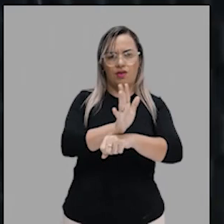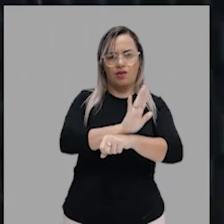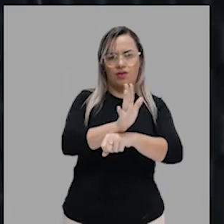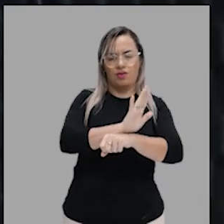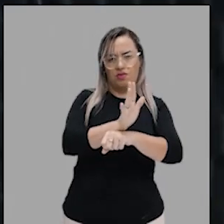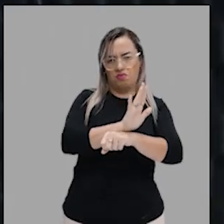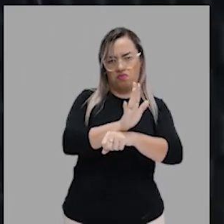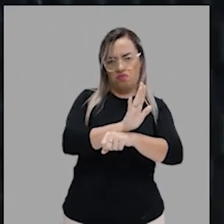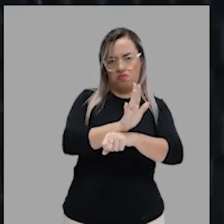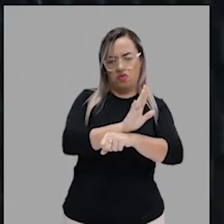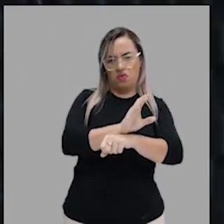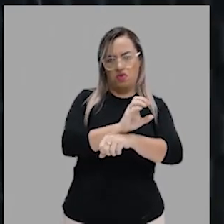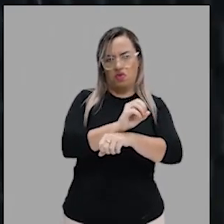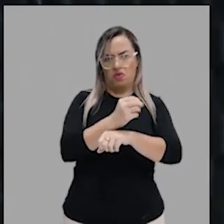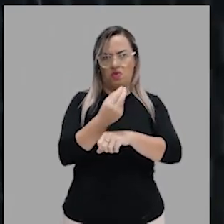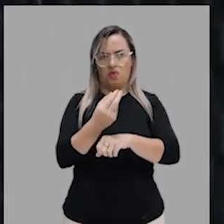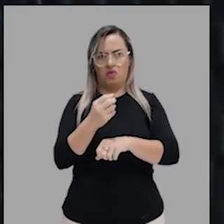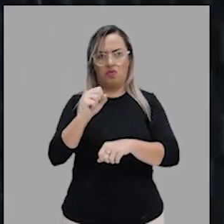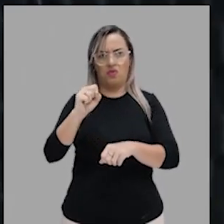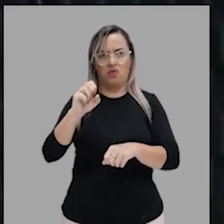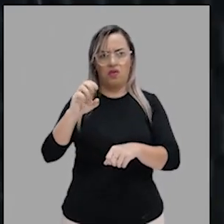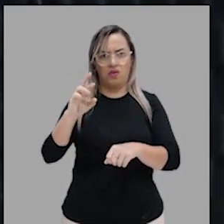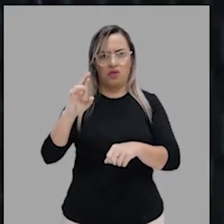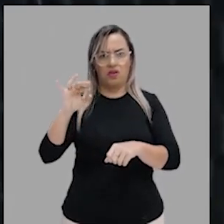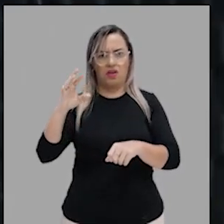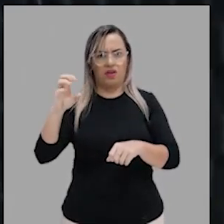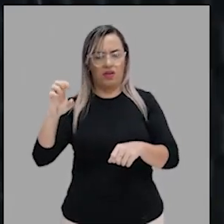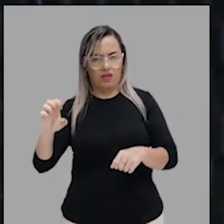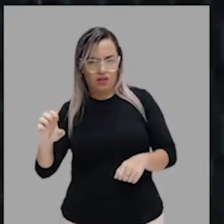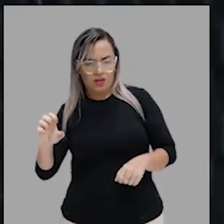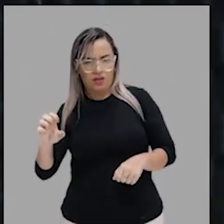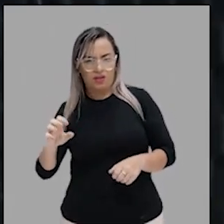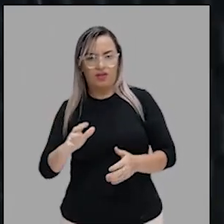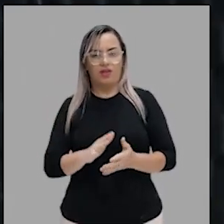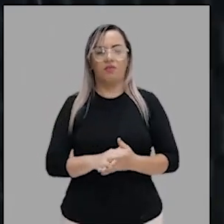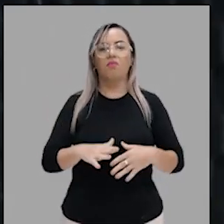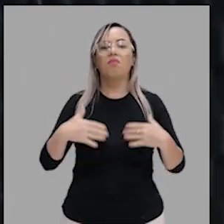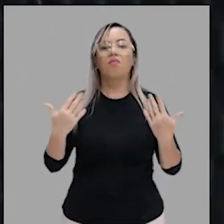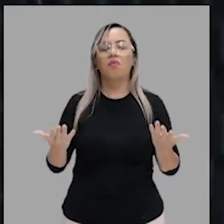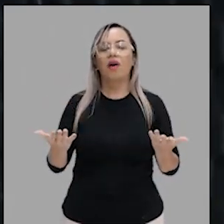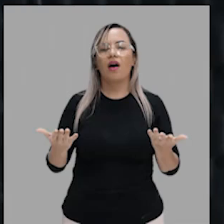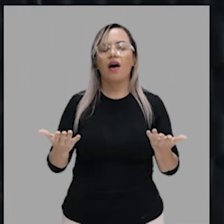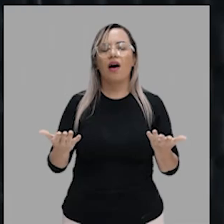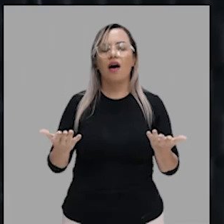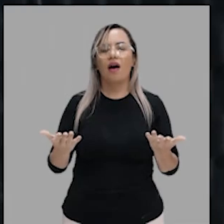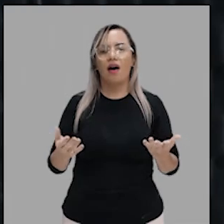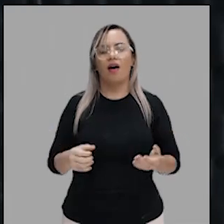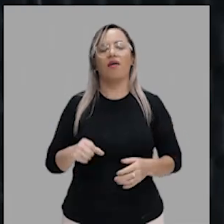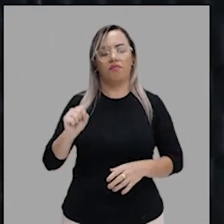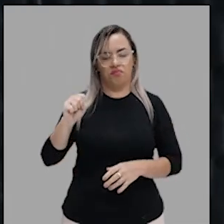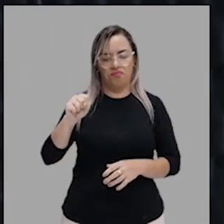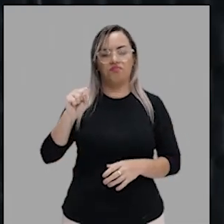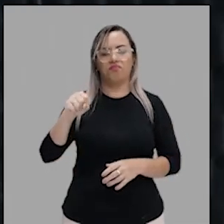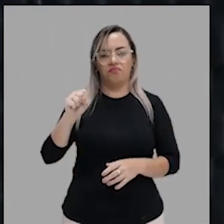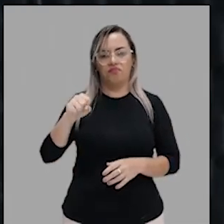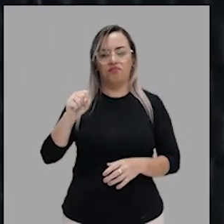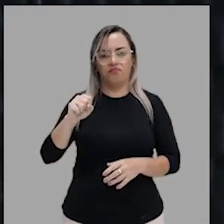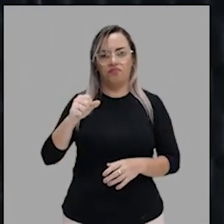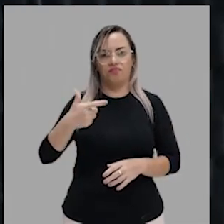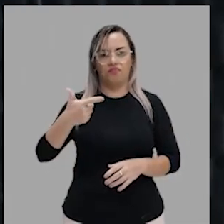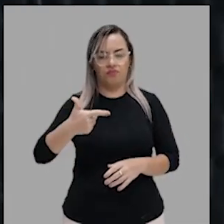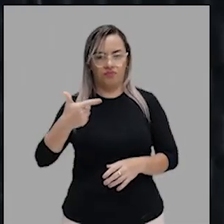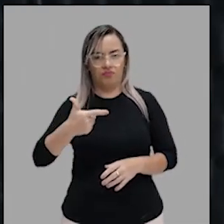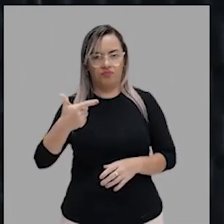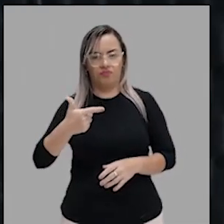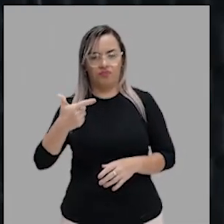a série tal, da bonequinha? Ah, eu assisti. Eu estou no segundo episódio.